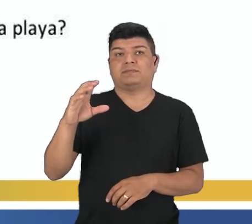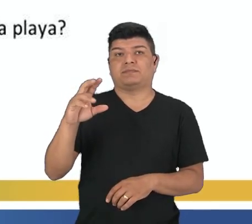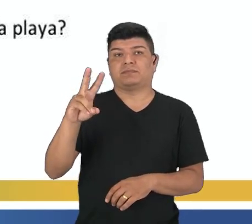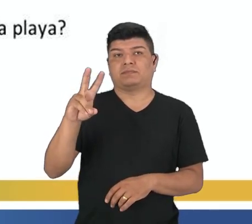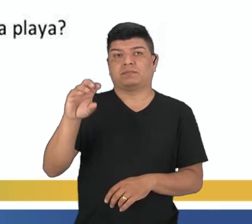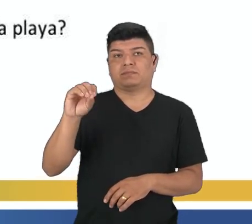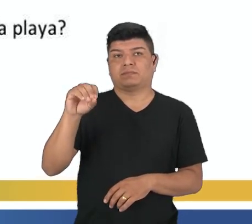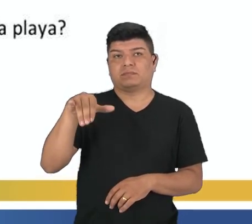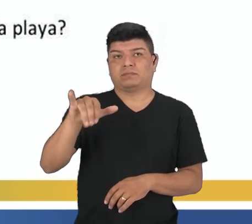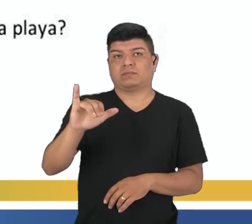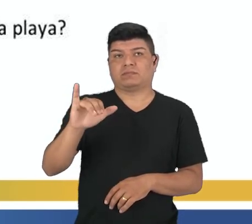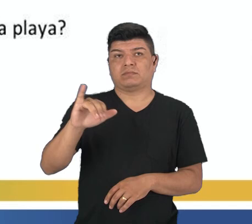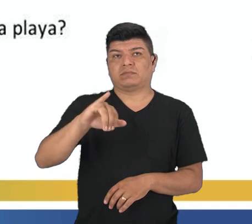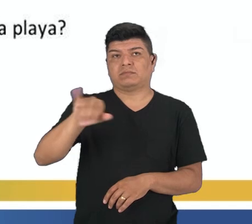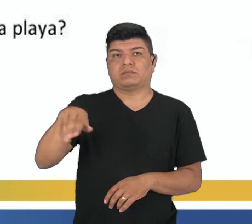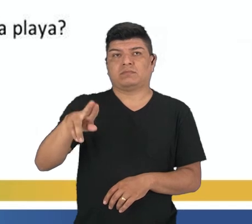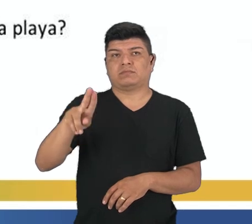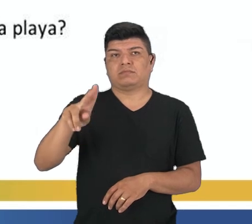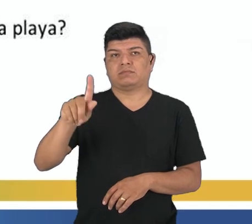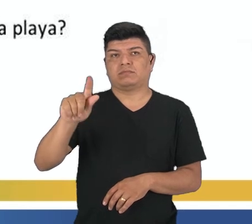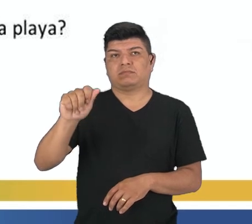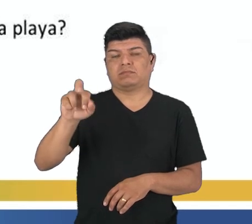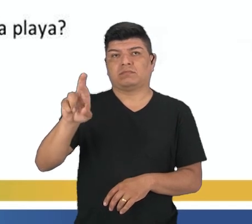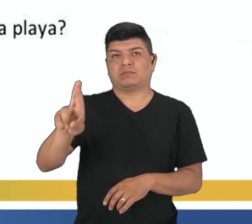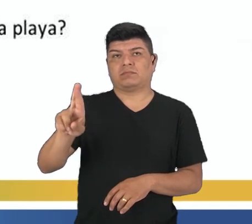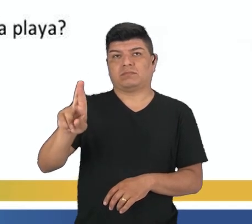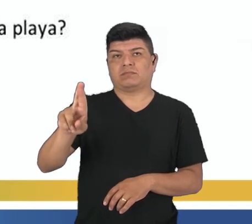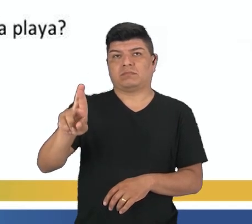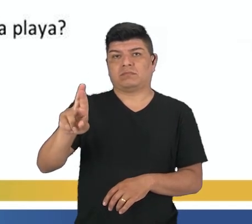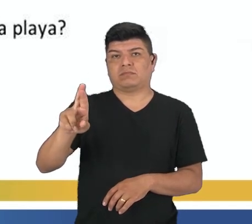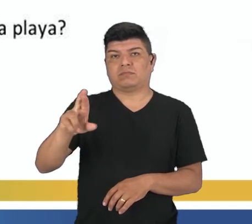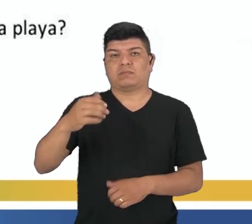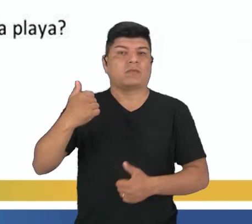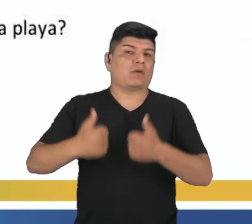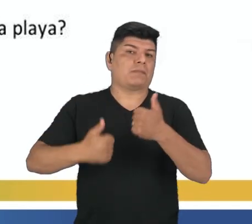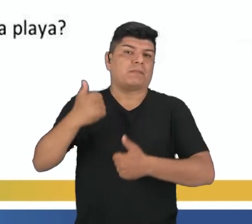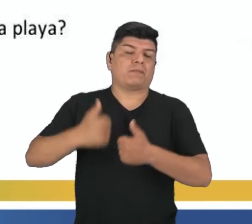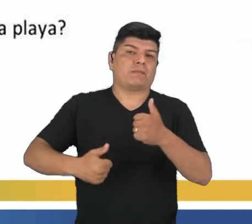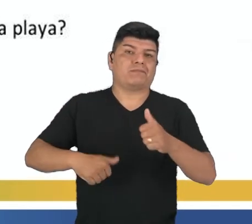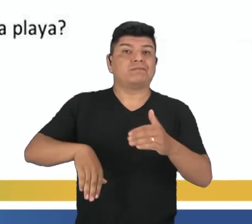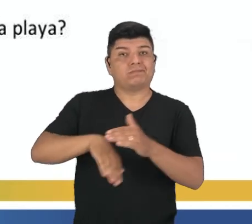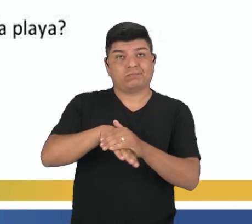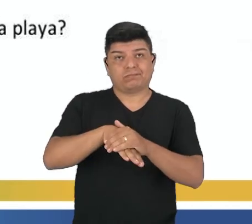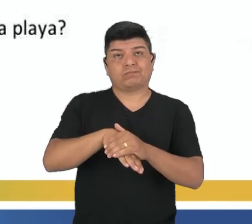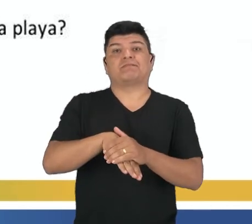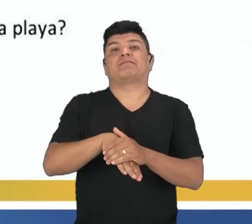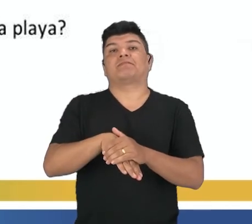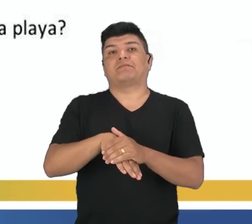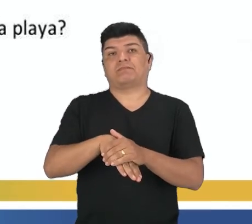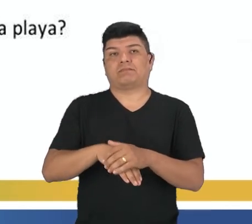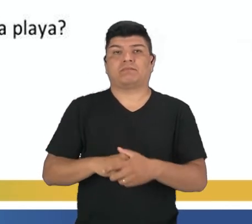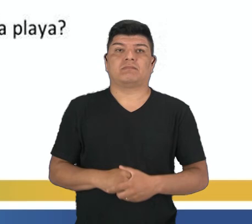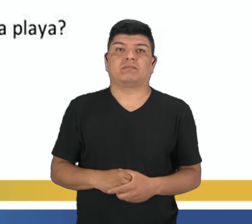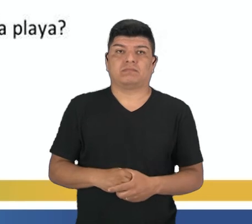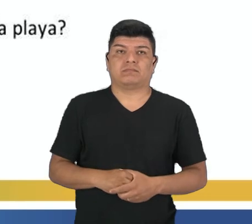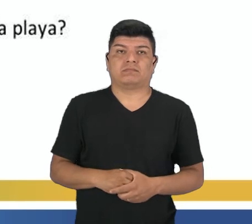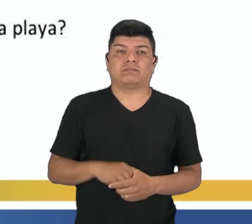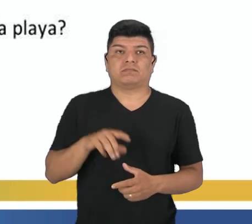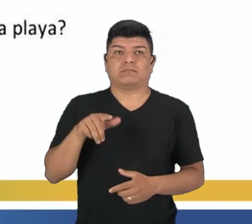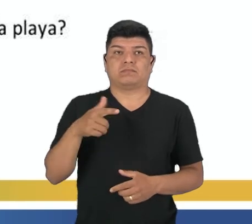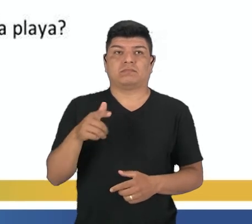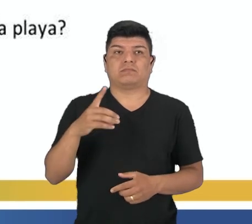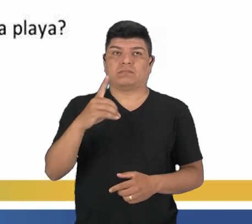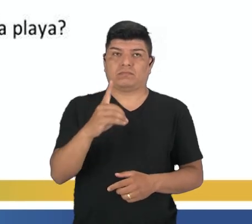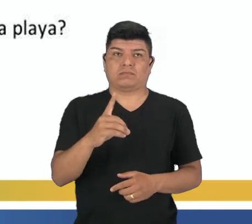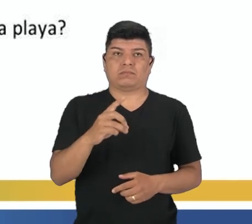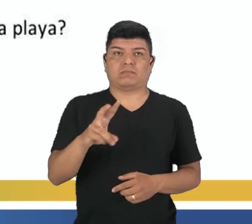Ele comprado num balão nuevo, voy a jugar fútbol com Miguel. Então, ali é preferir do verbo jugar. E a vosotros